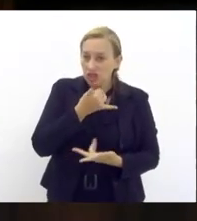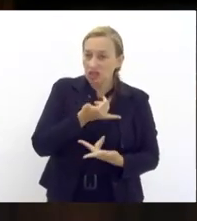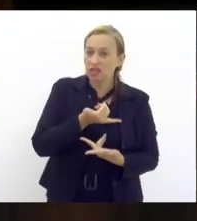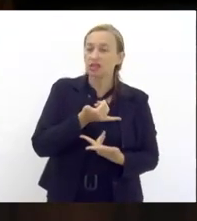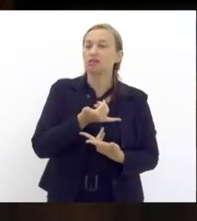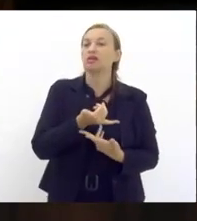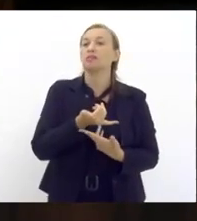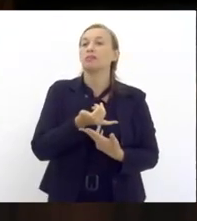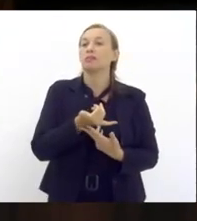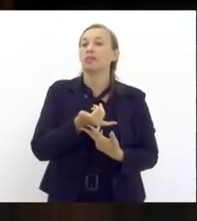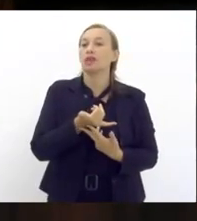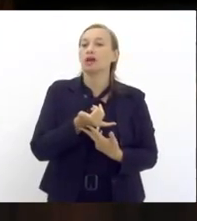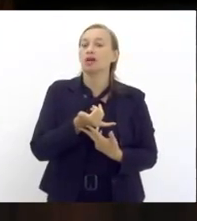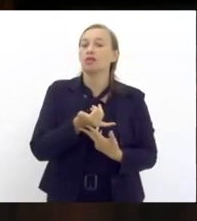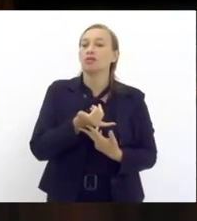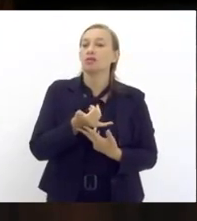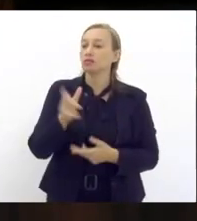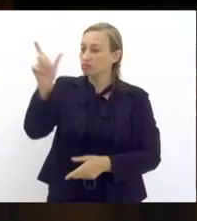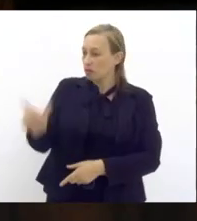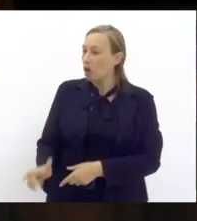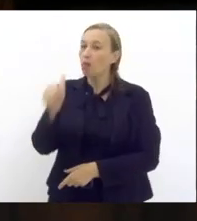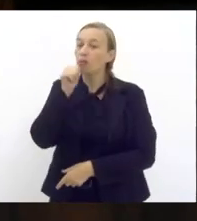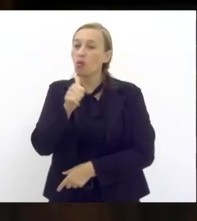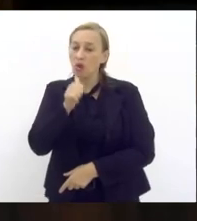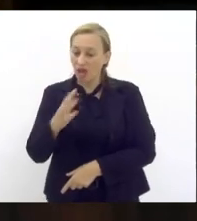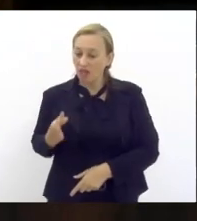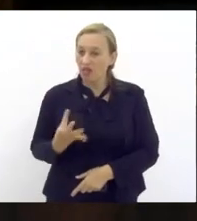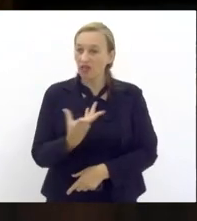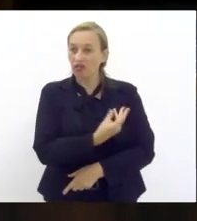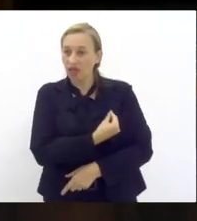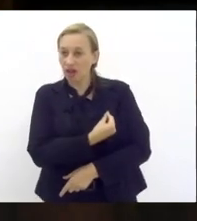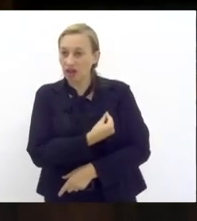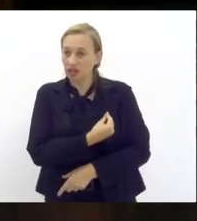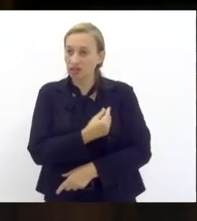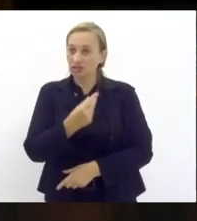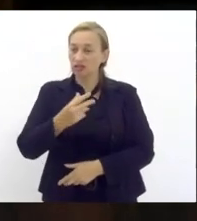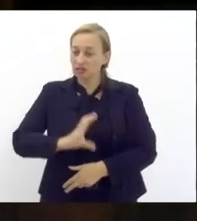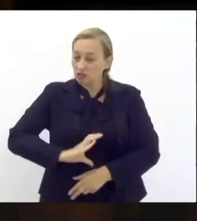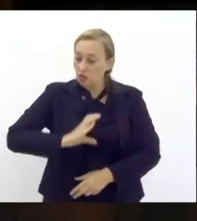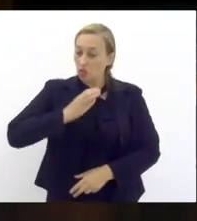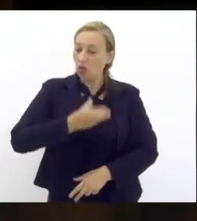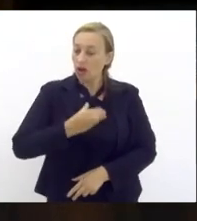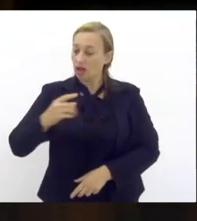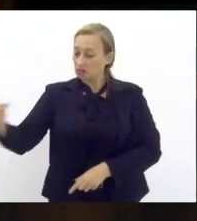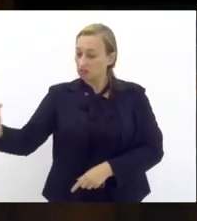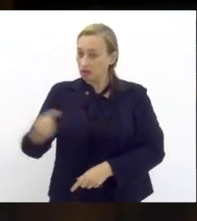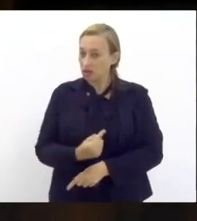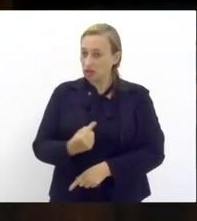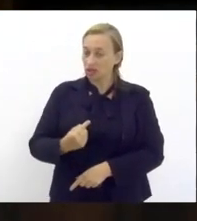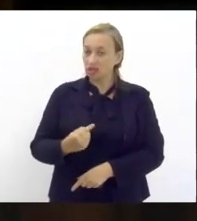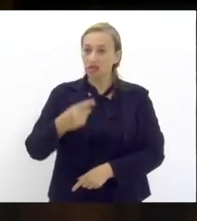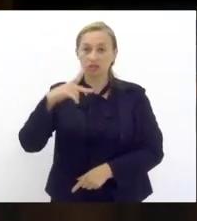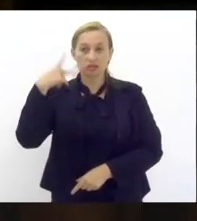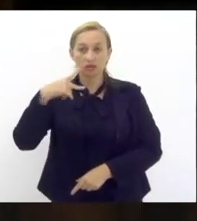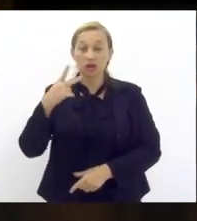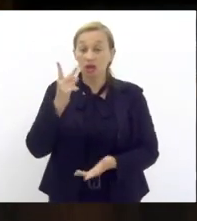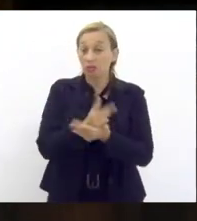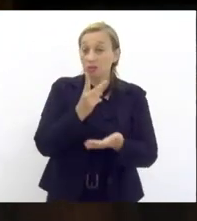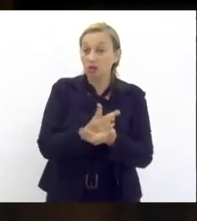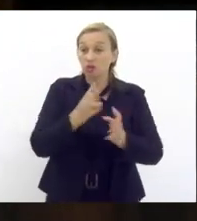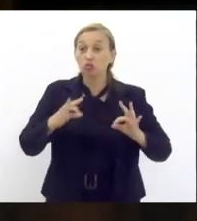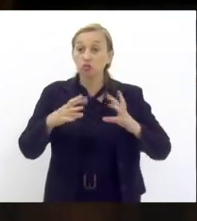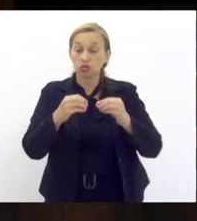à Vossa Excelência, Dani Balbi, mulher trans, que ousou estar nesse parlamento, apesar de todos.